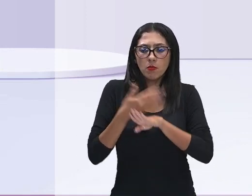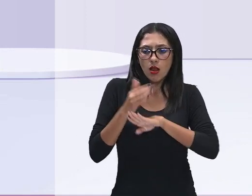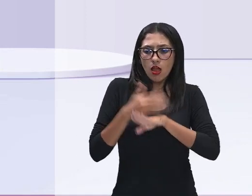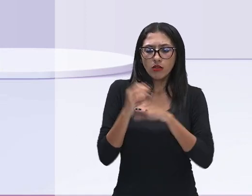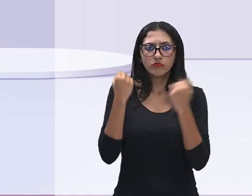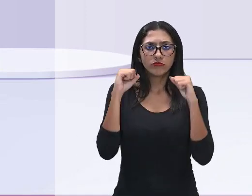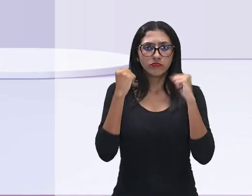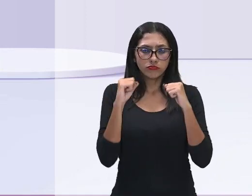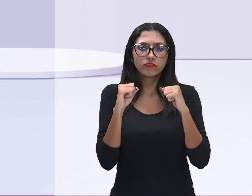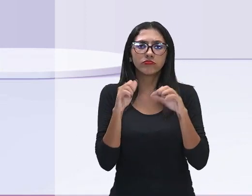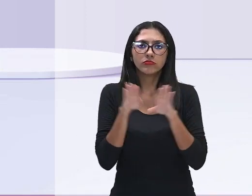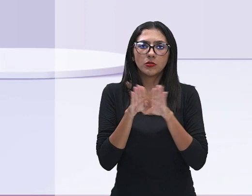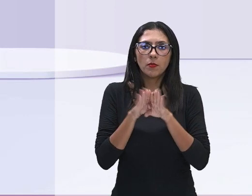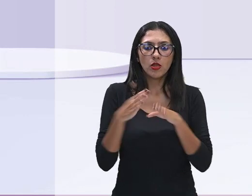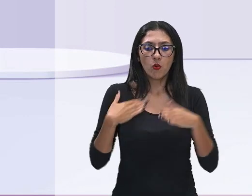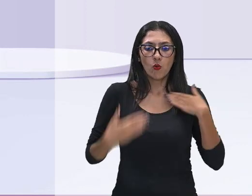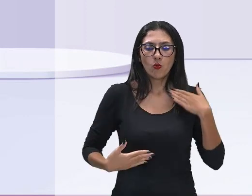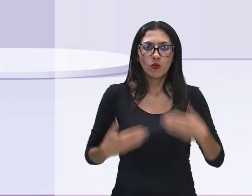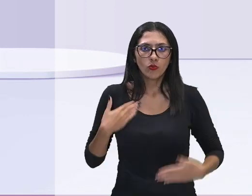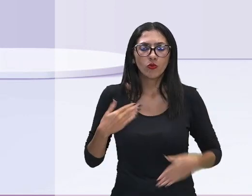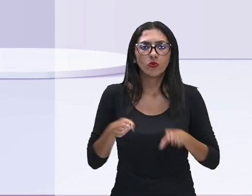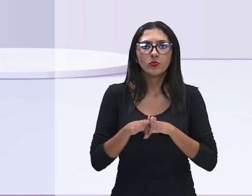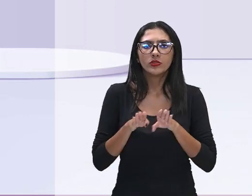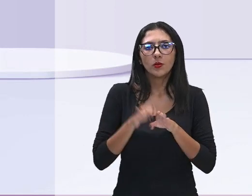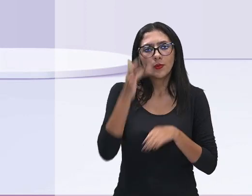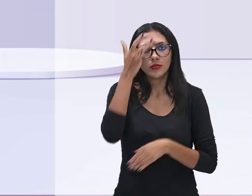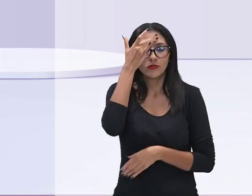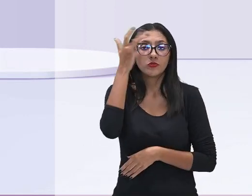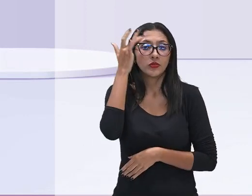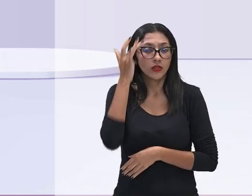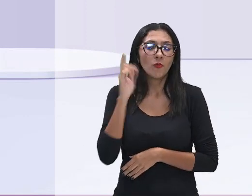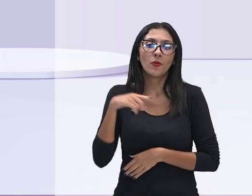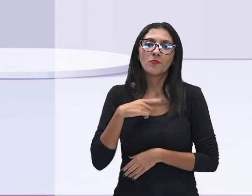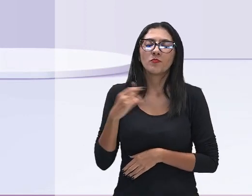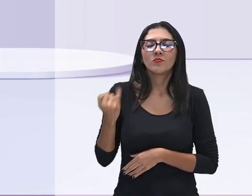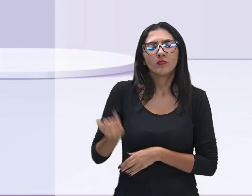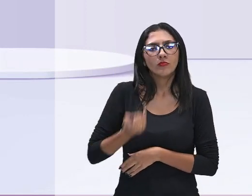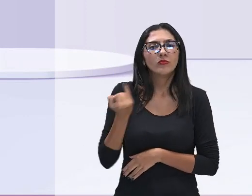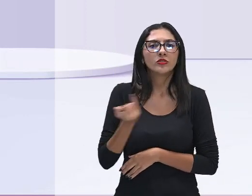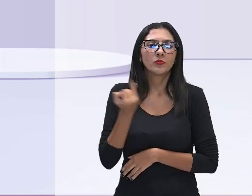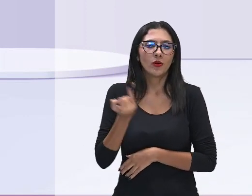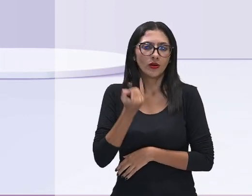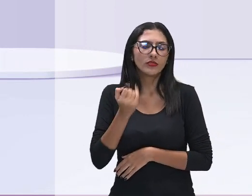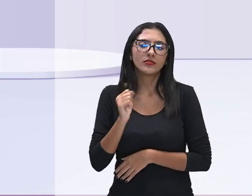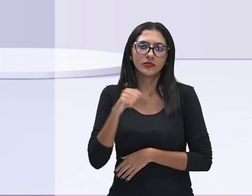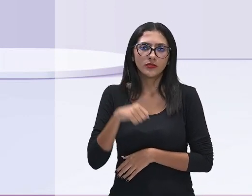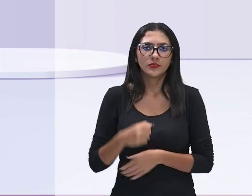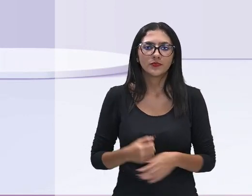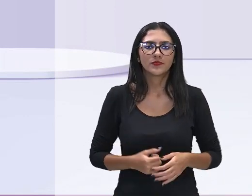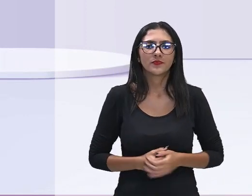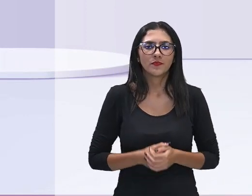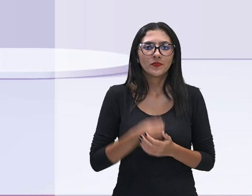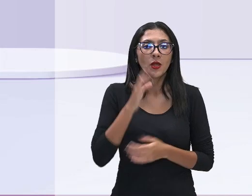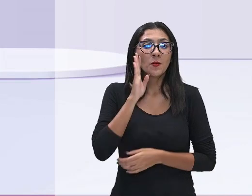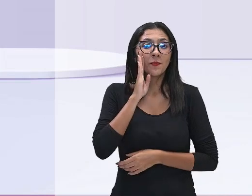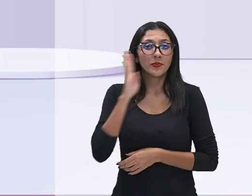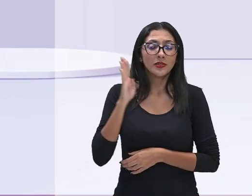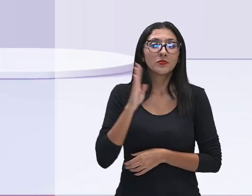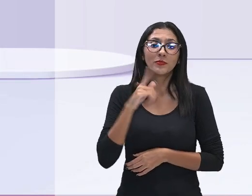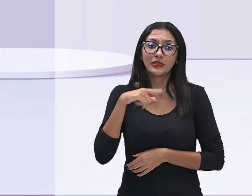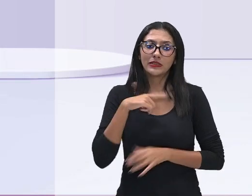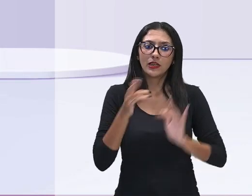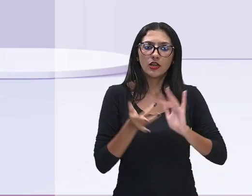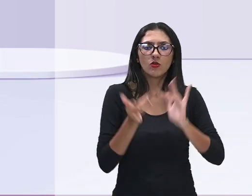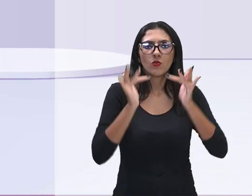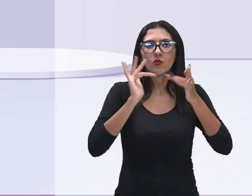mental, tá? Porque cuidar da saúde física e mental é muito importante, galerinha, principalmente dentro deste contexto